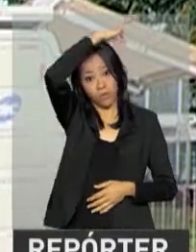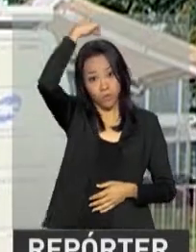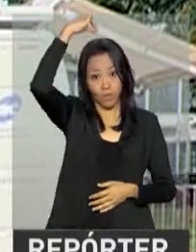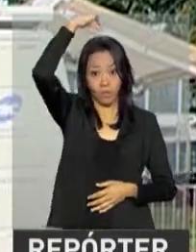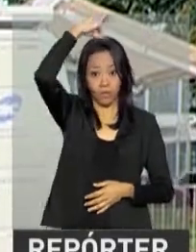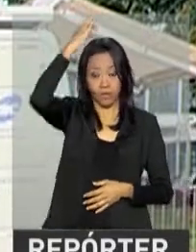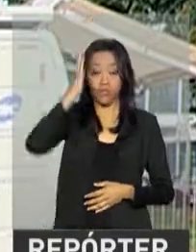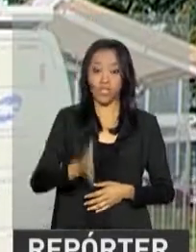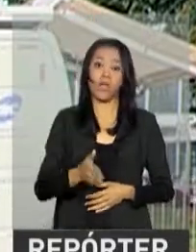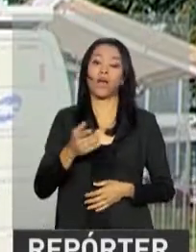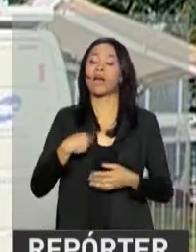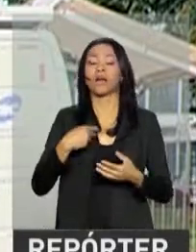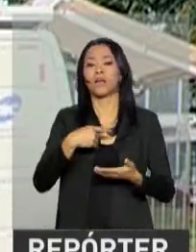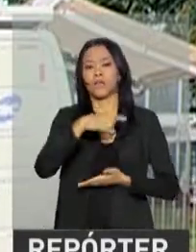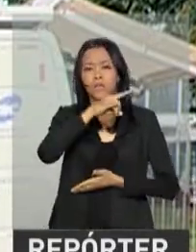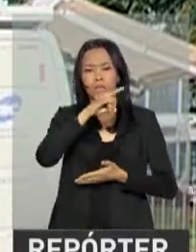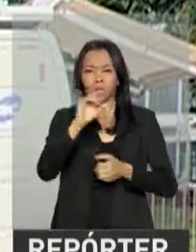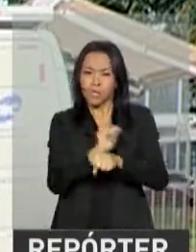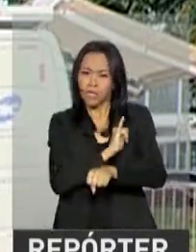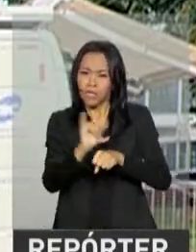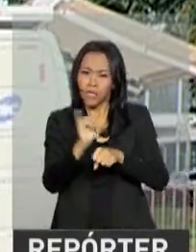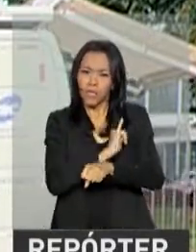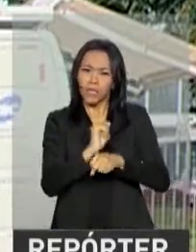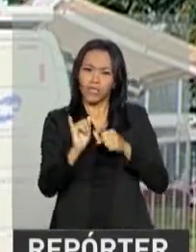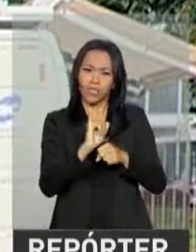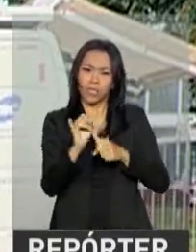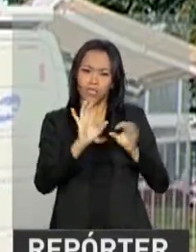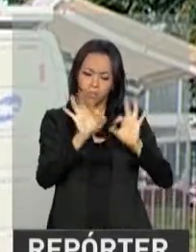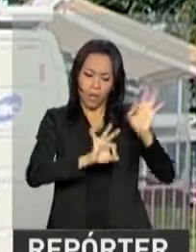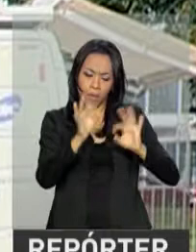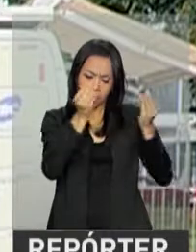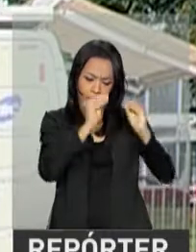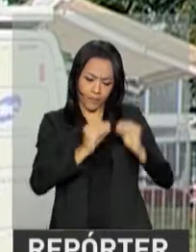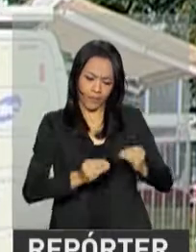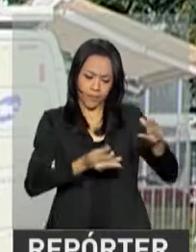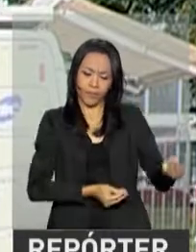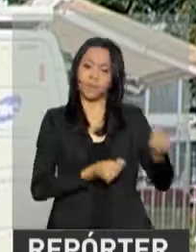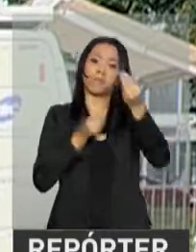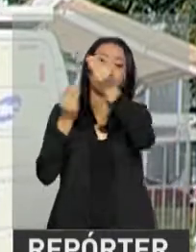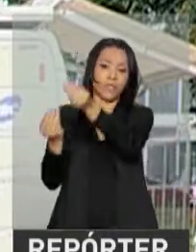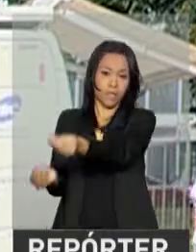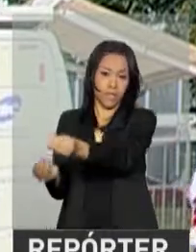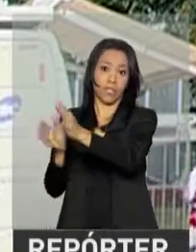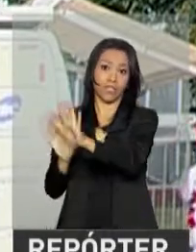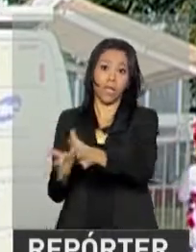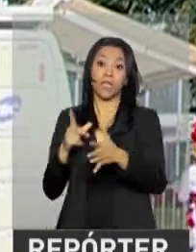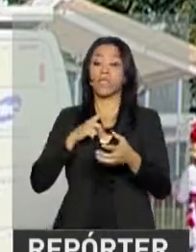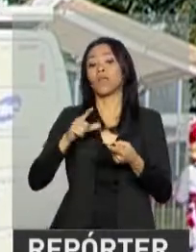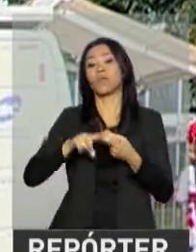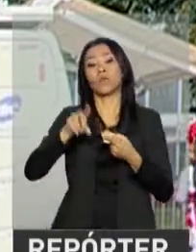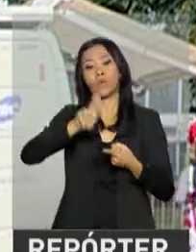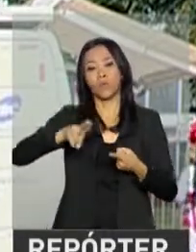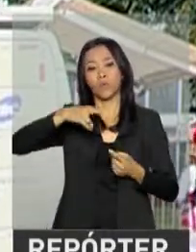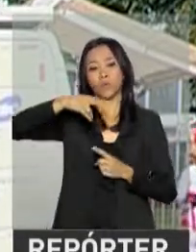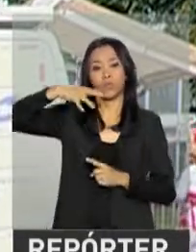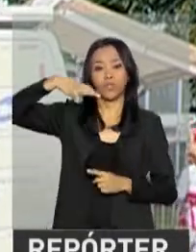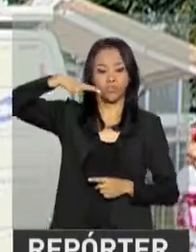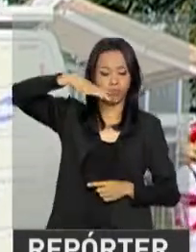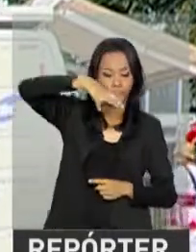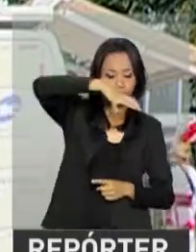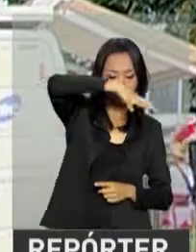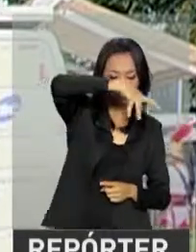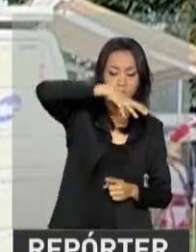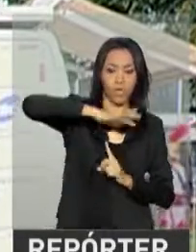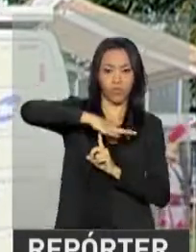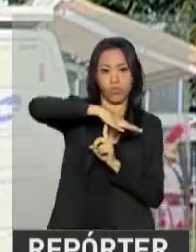de contingência que será empregado a partir de hoje na divisa com o Rio de Janeiro e com Minas Gerais. O plano inclui o uso de drones e